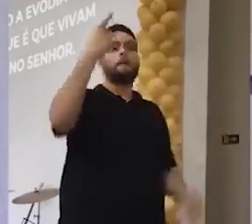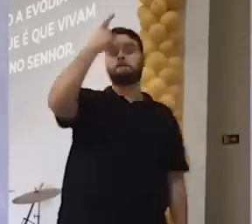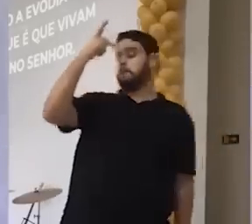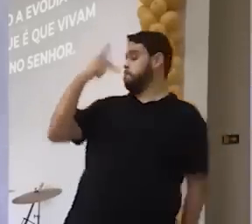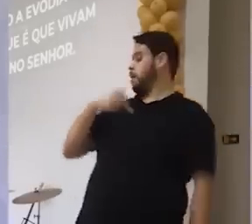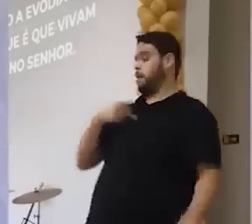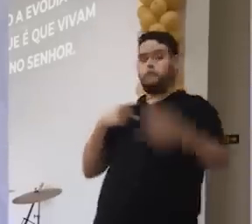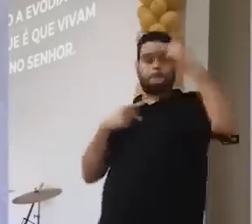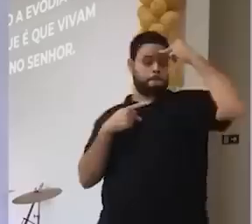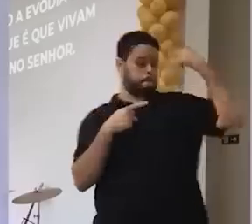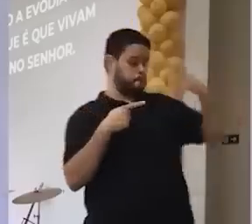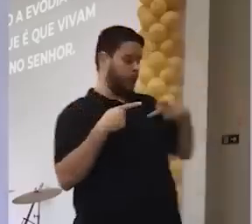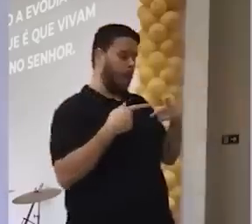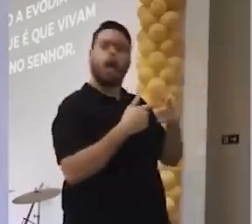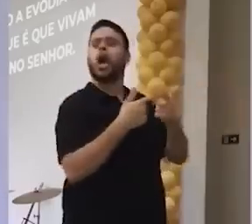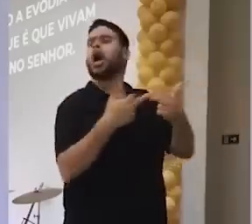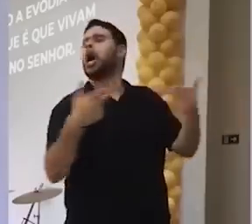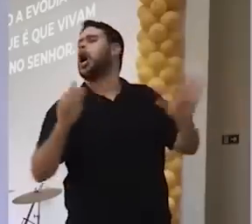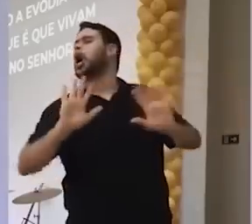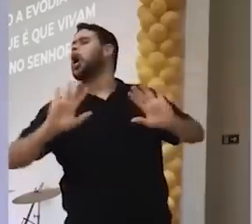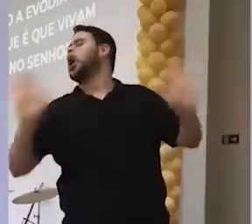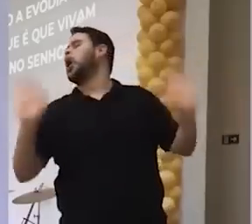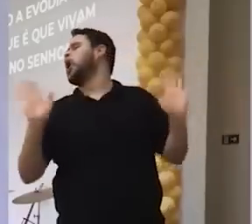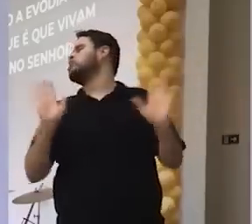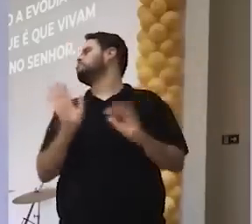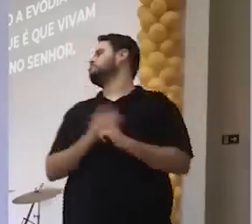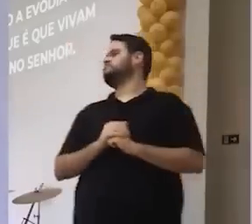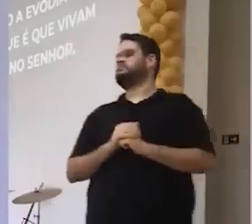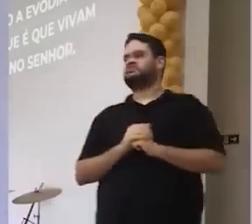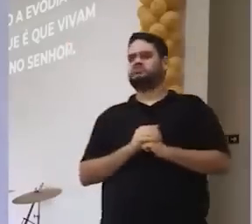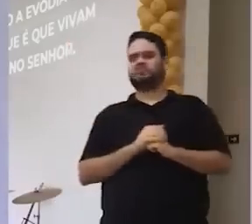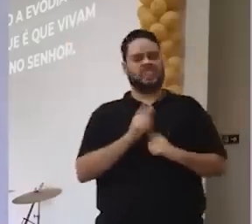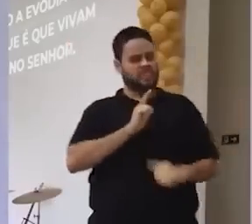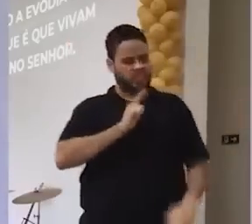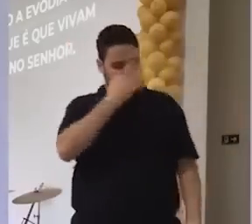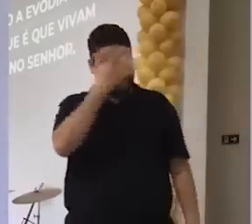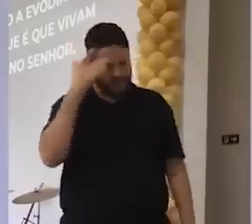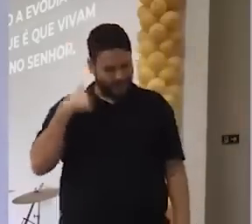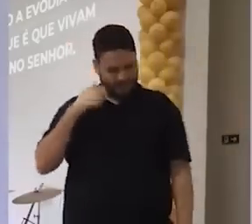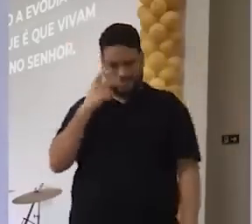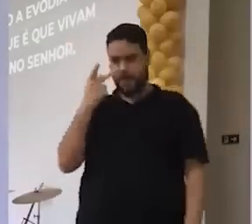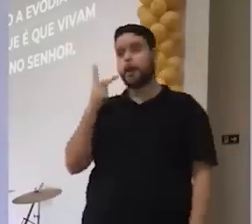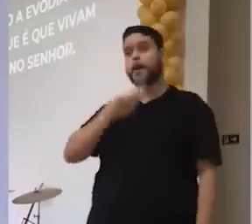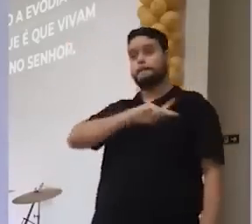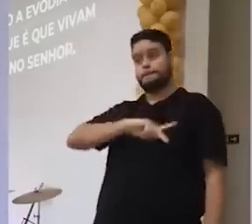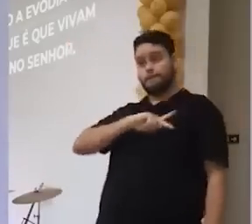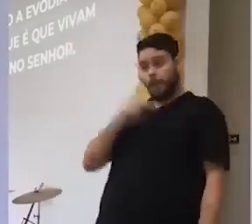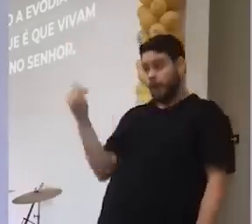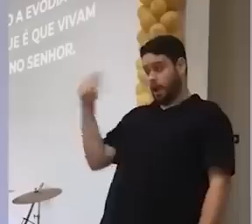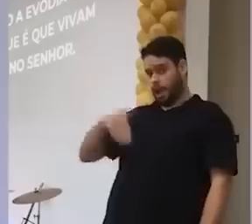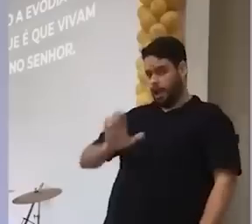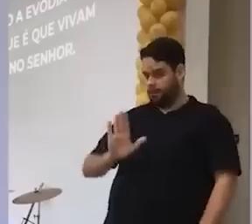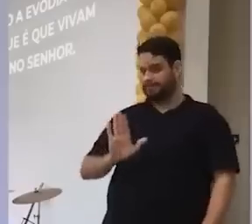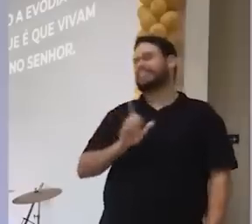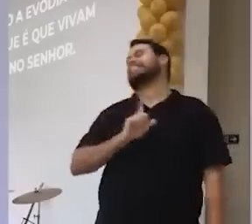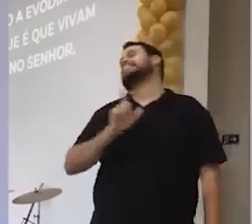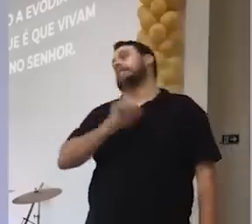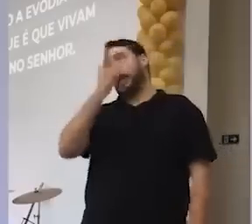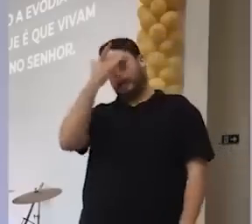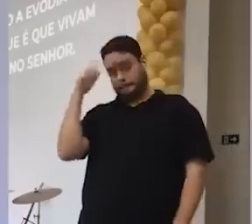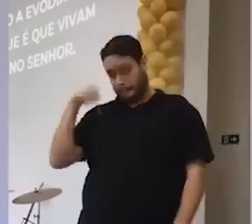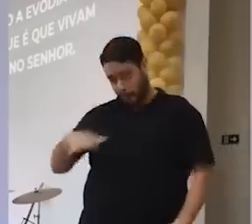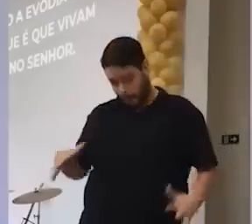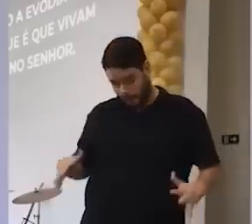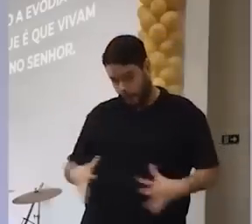mesmo e não no que era dos outros. Acho que tinha gente sempre para Paulo: Paulo, você que não está aqui agora, tem gente complicada aqui, tem gente